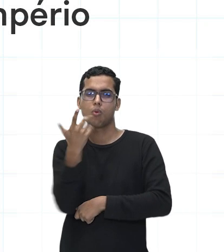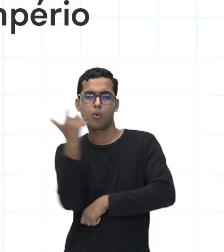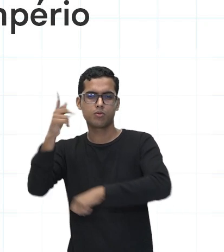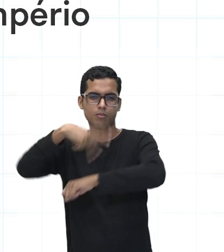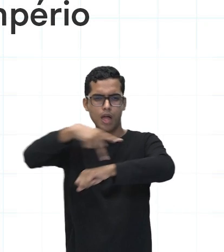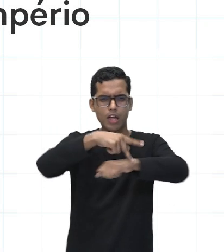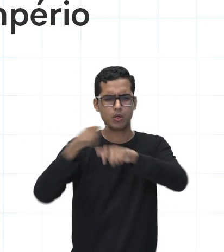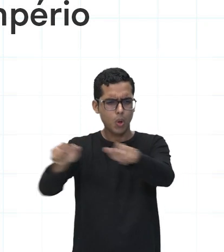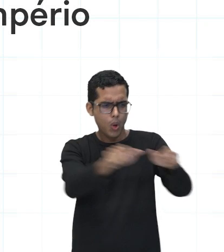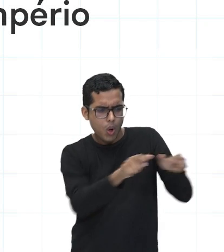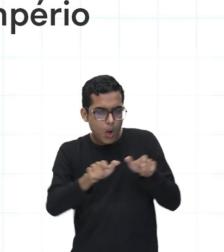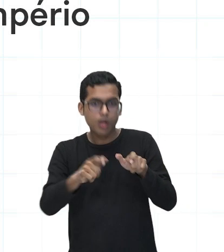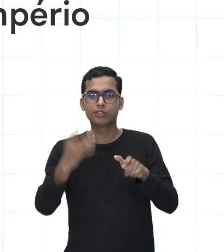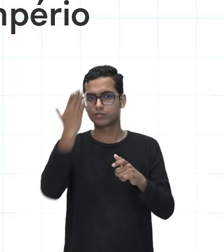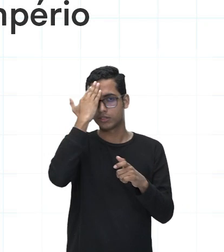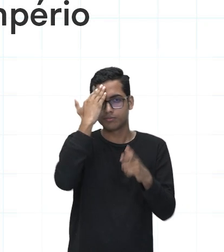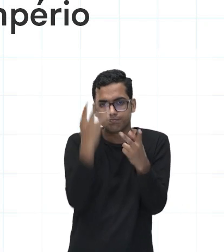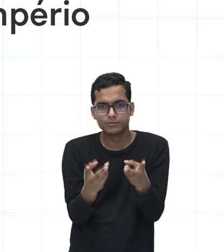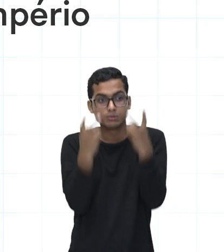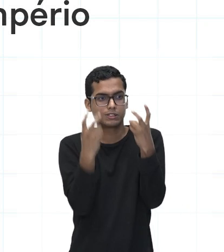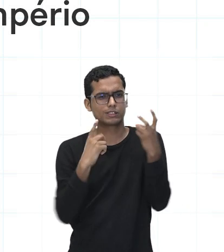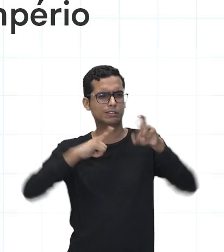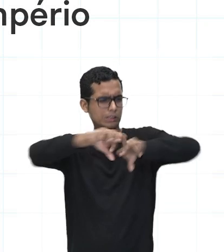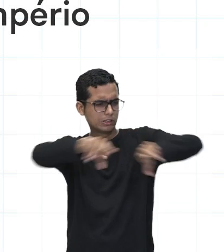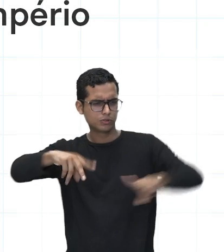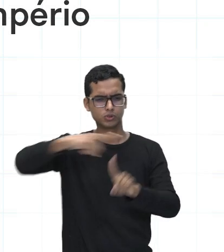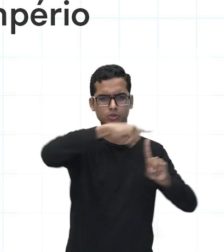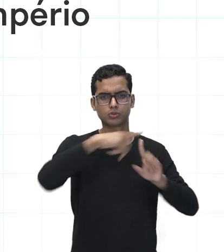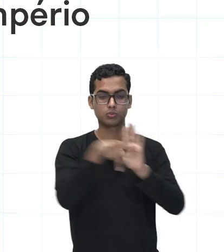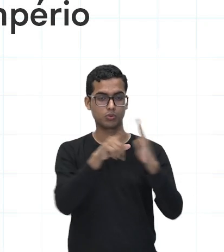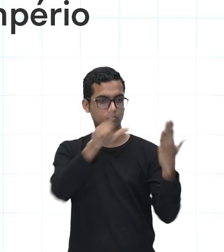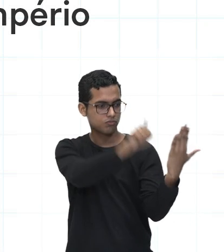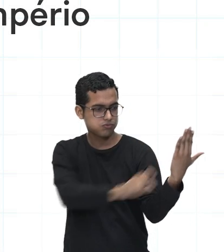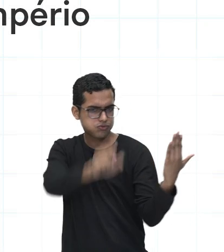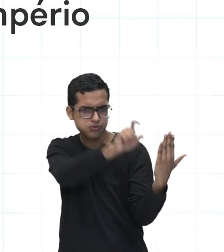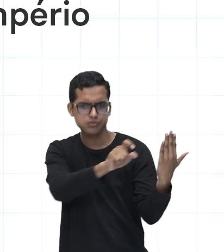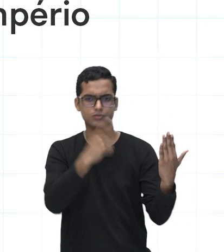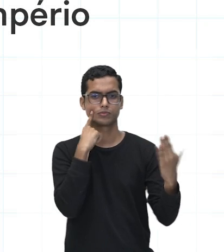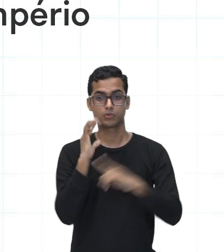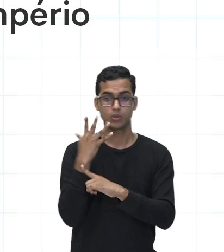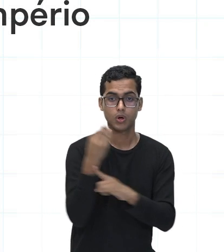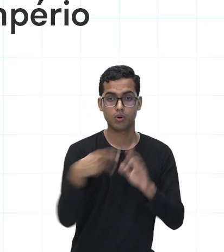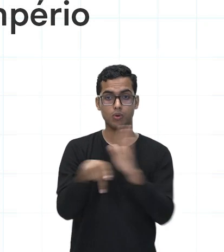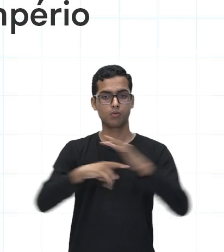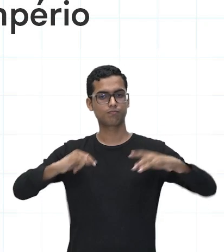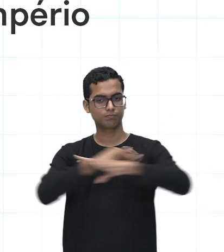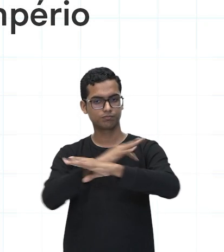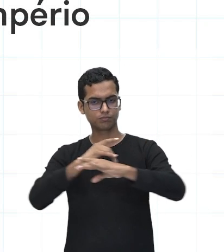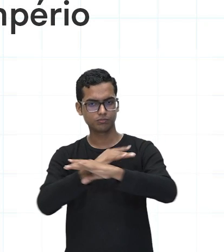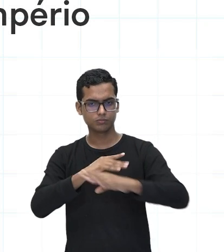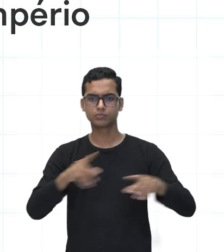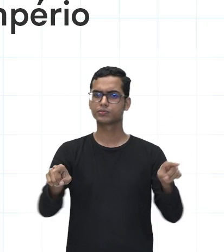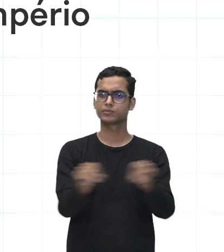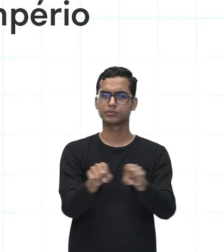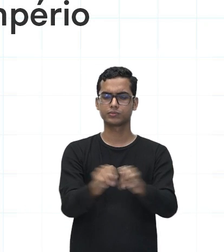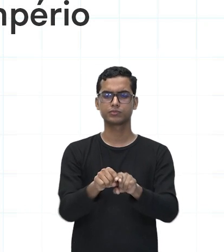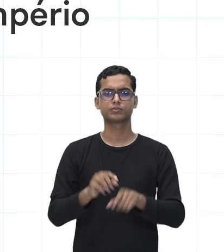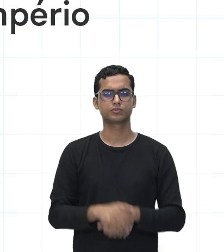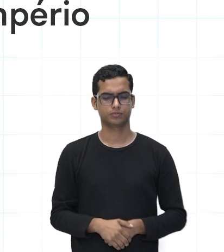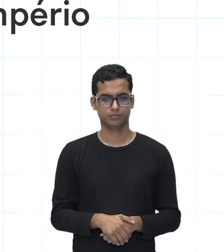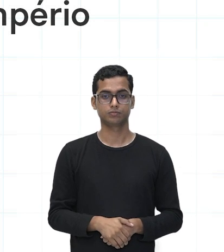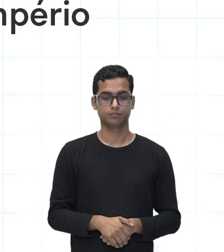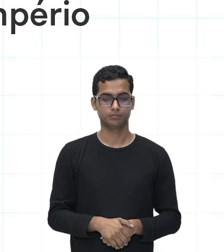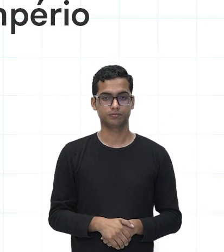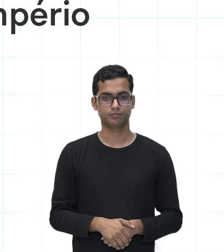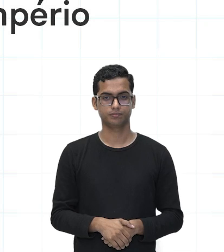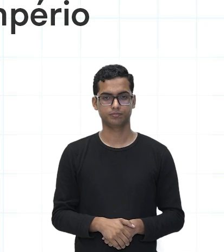verificar diferentes tipos de grafite. Então, o que vem ser o grafite? É uma arte urbana, é uma arte na forma de